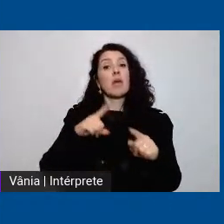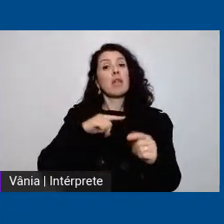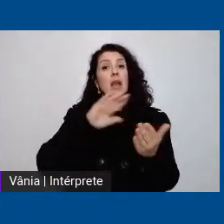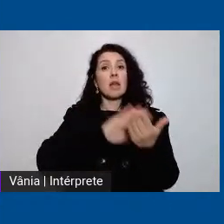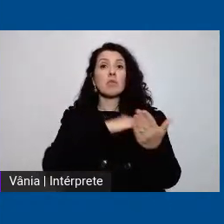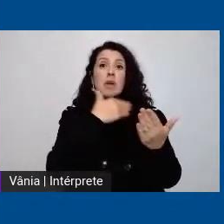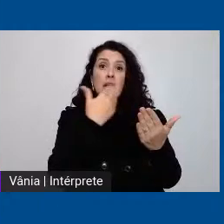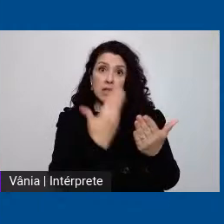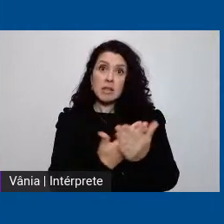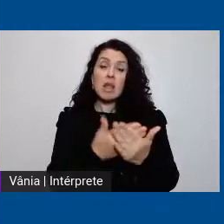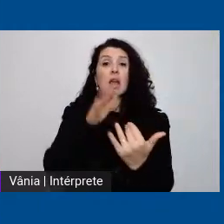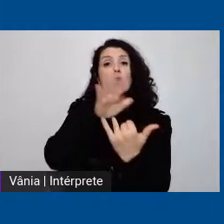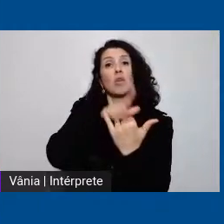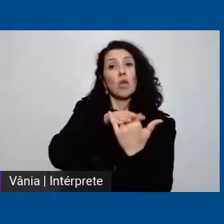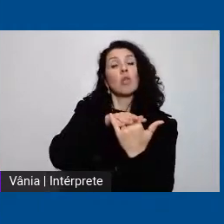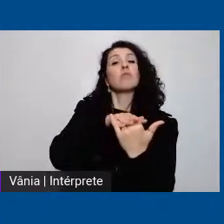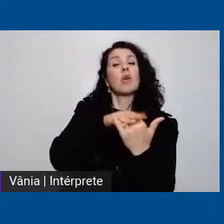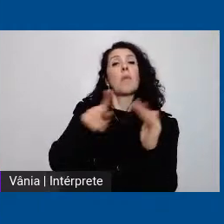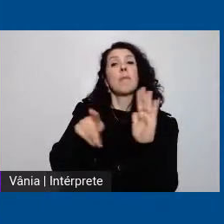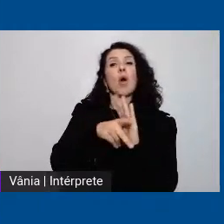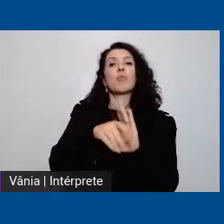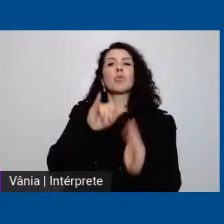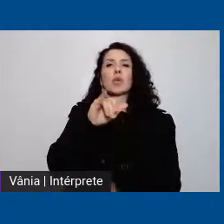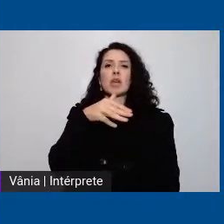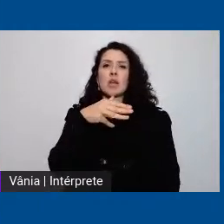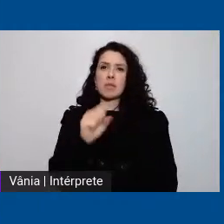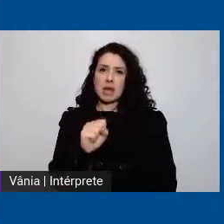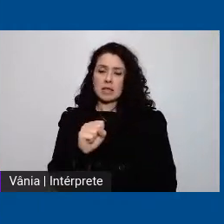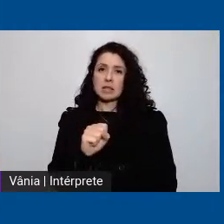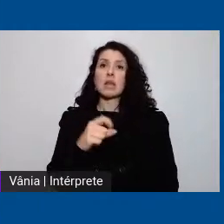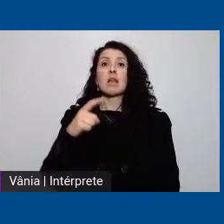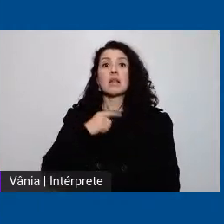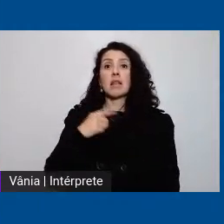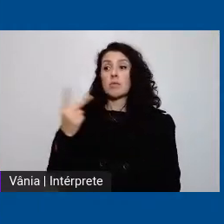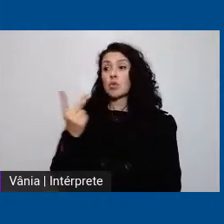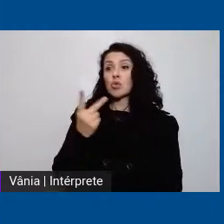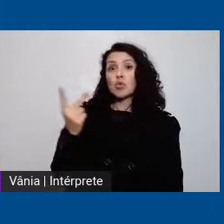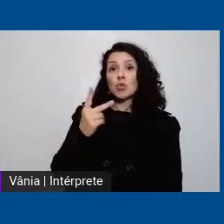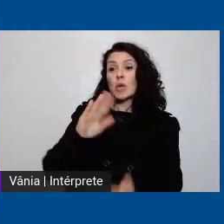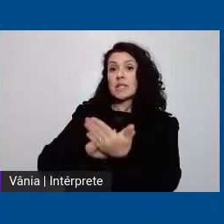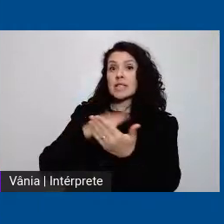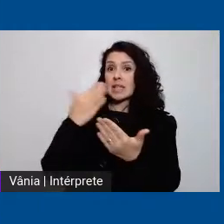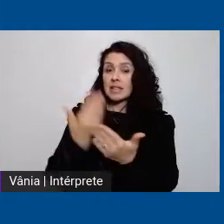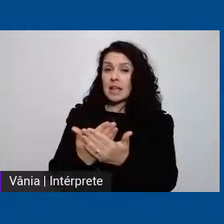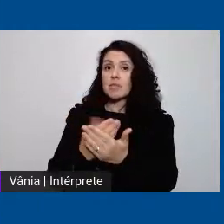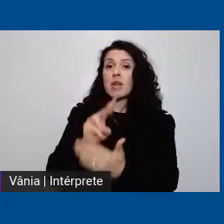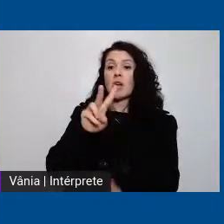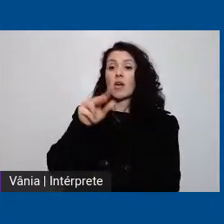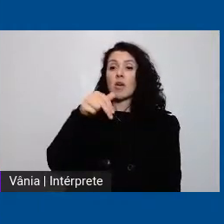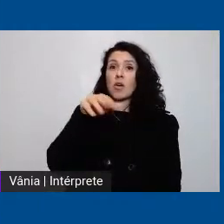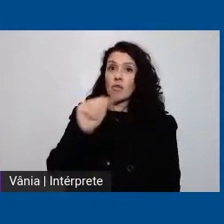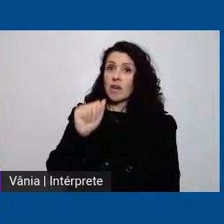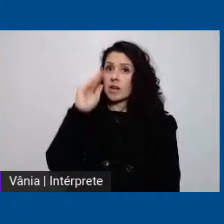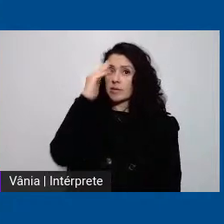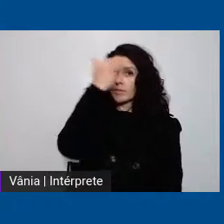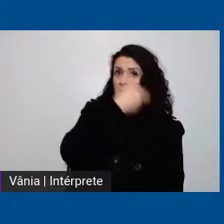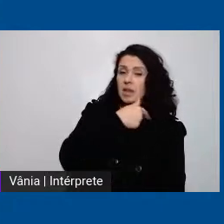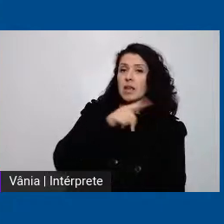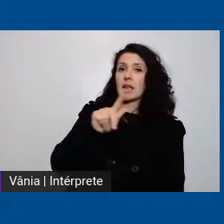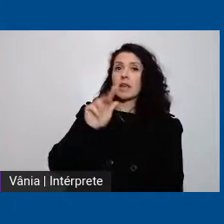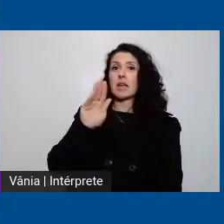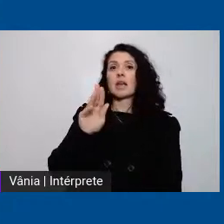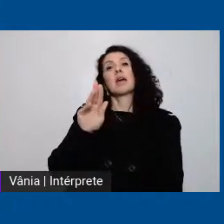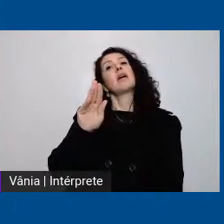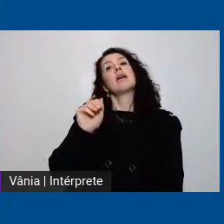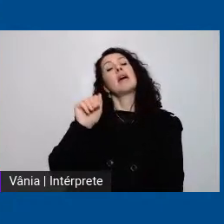canal do YouTube do IMS. Para essa tradução, contaremos com as intérpretes Vânia Mantovan e Gabriele Martins, que se